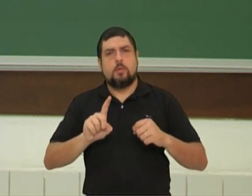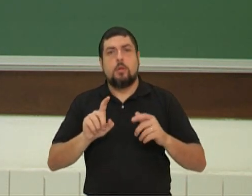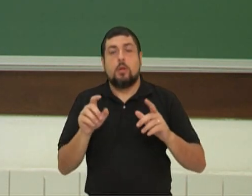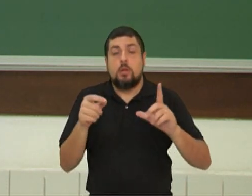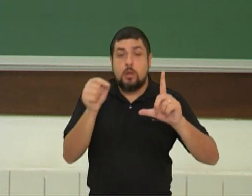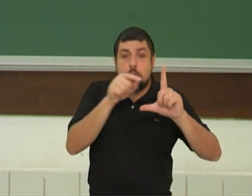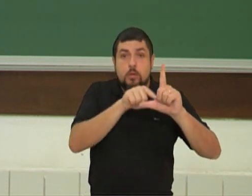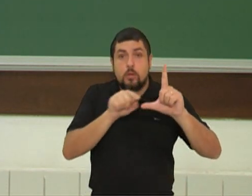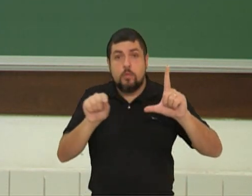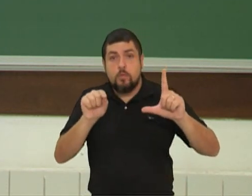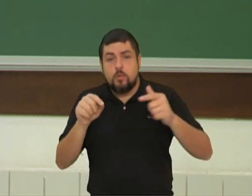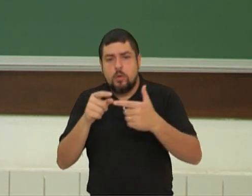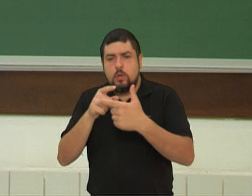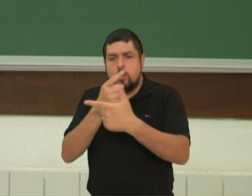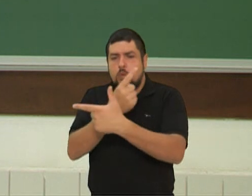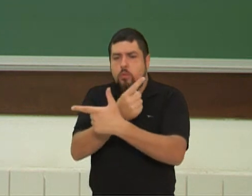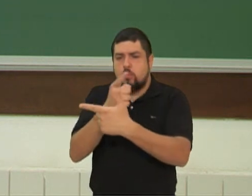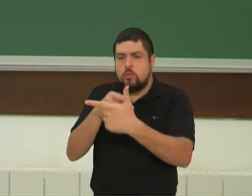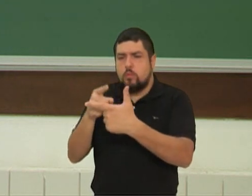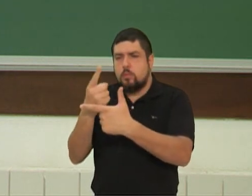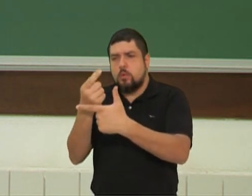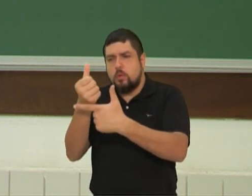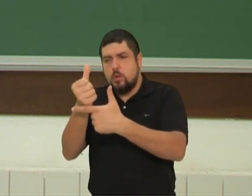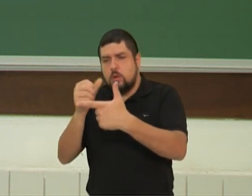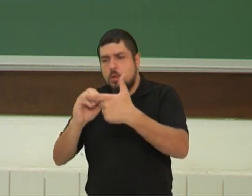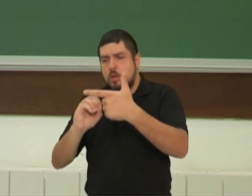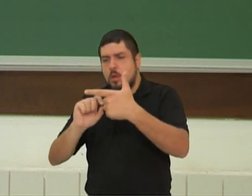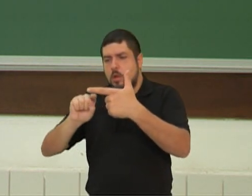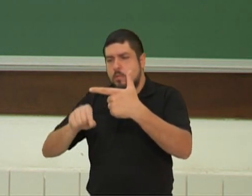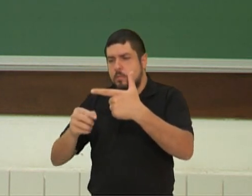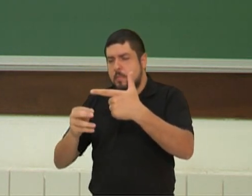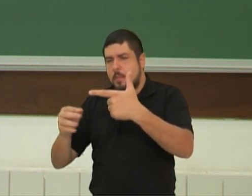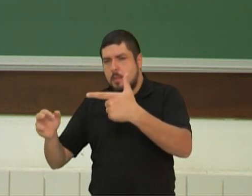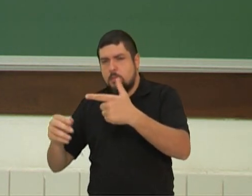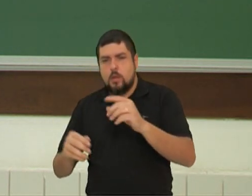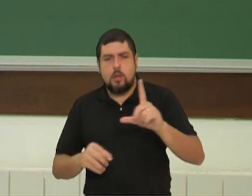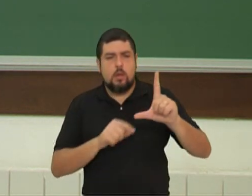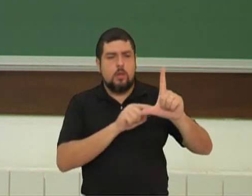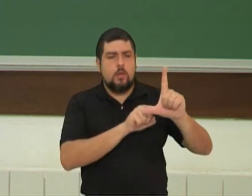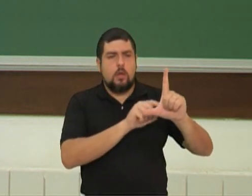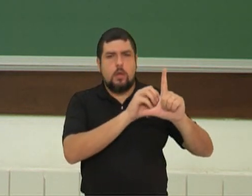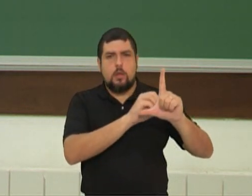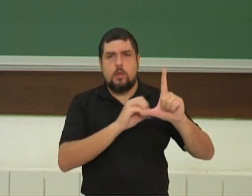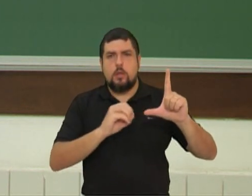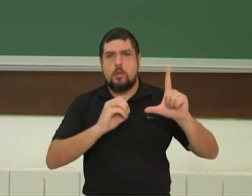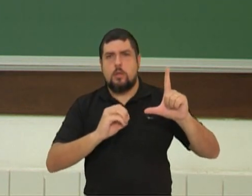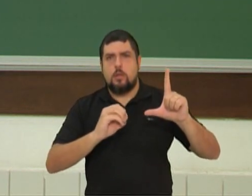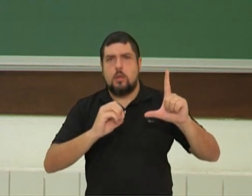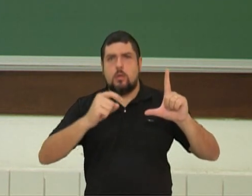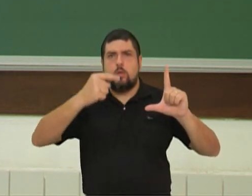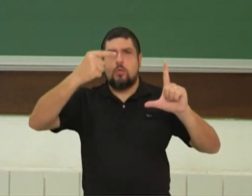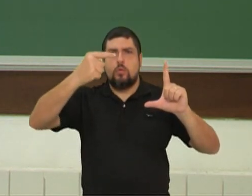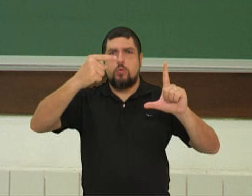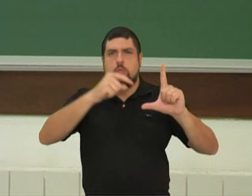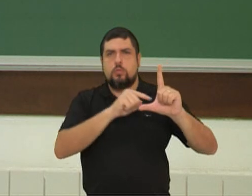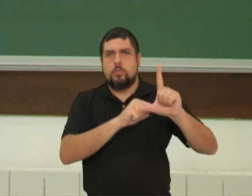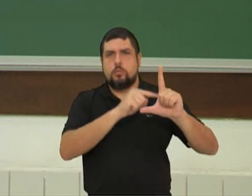lembrar que esse resultado 1/16avos está entre 0 e 1. Aí você marca a coordenada.